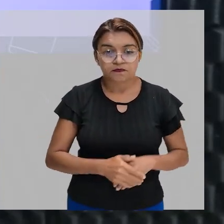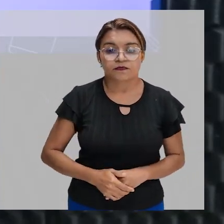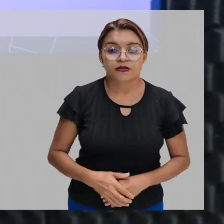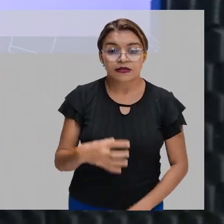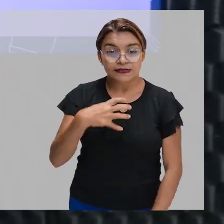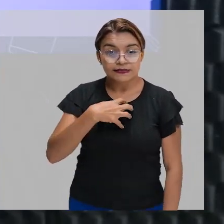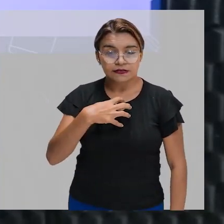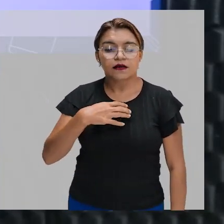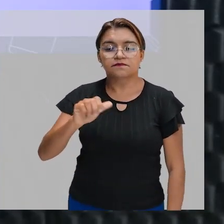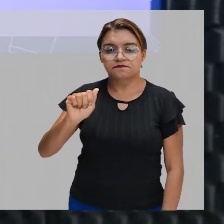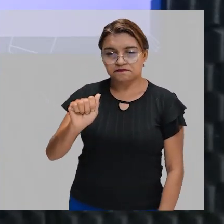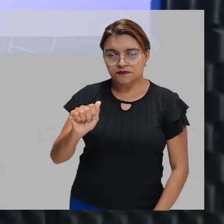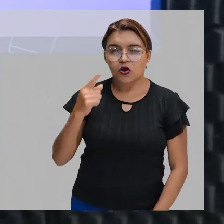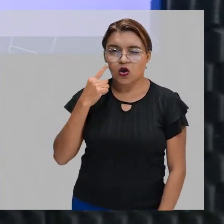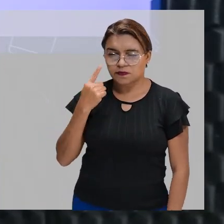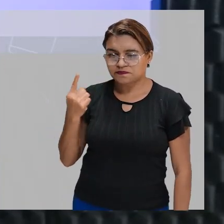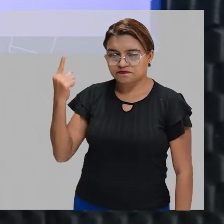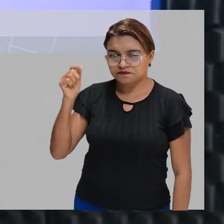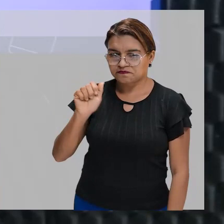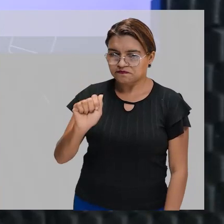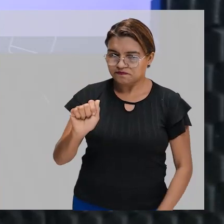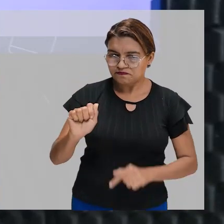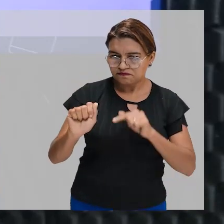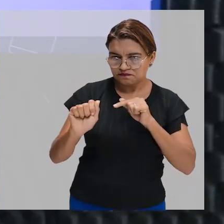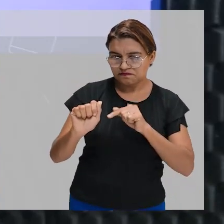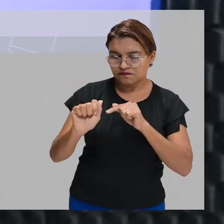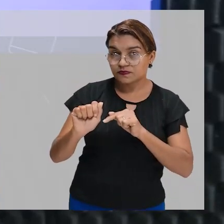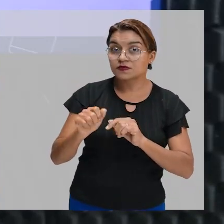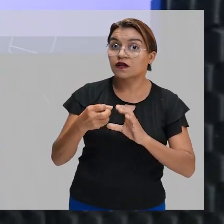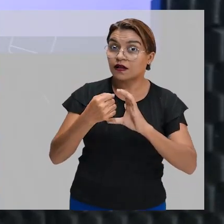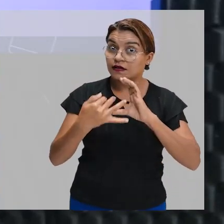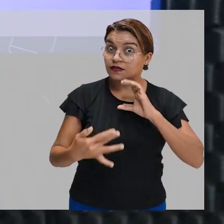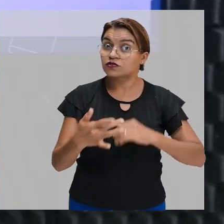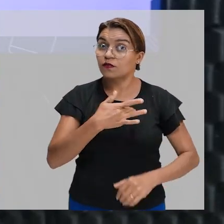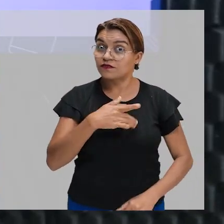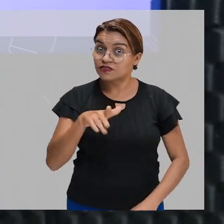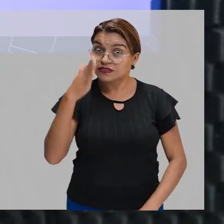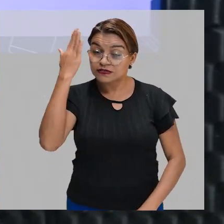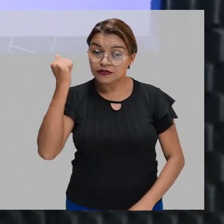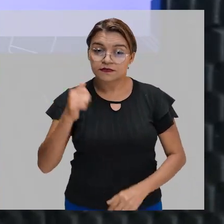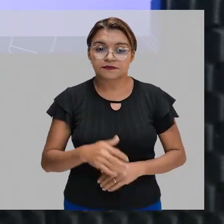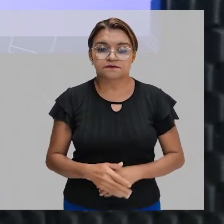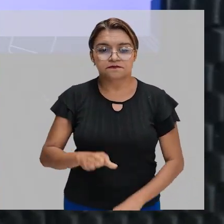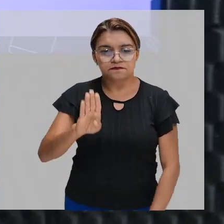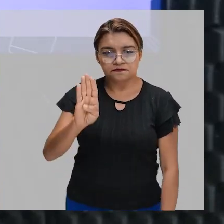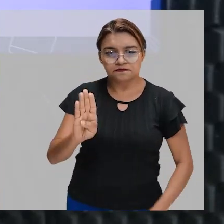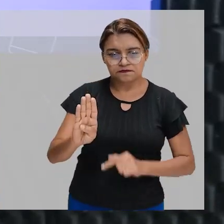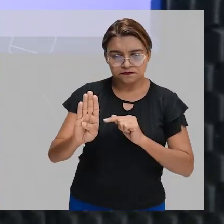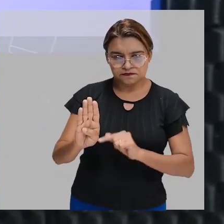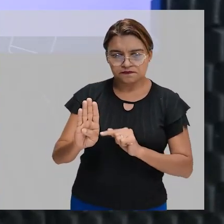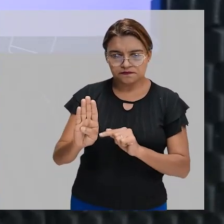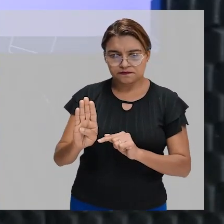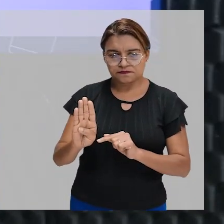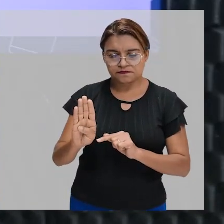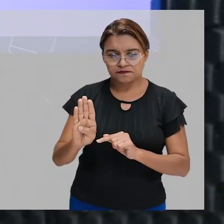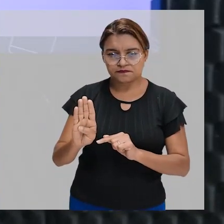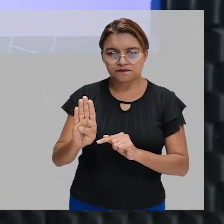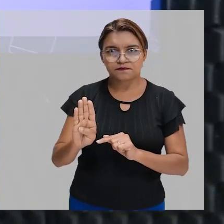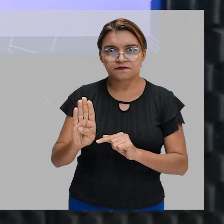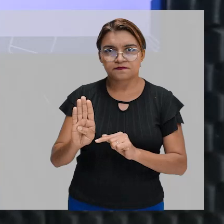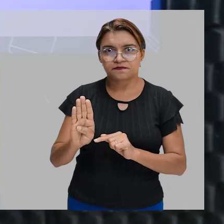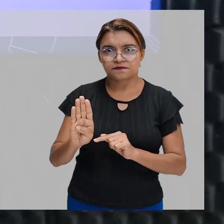trágico da vida desilusão e sofrimento você já sabe as características do Romantismo tá visão da natureza como Refúgio